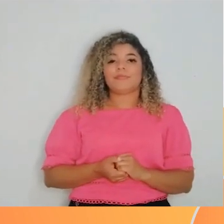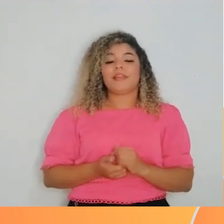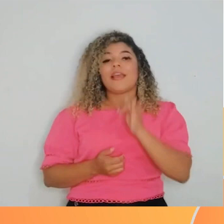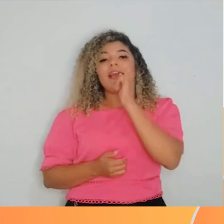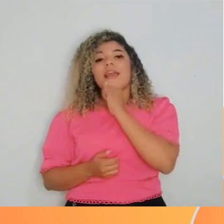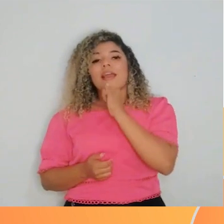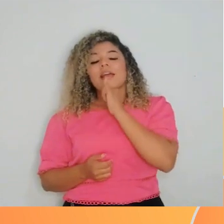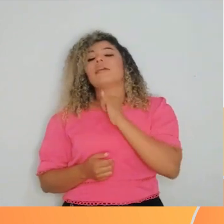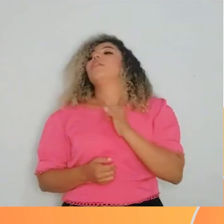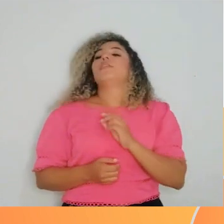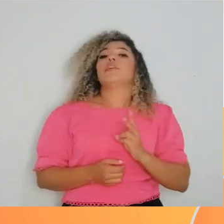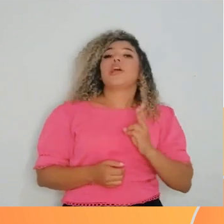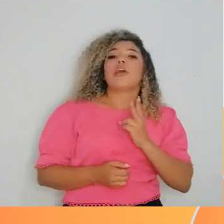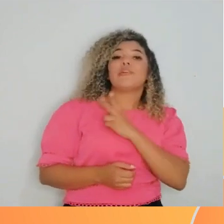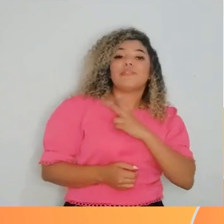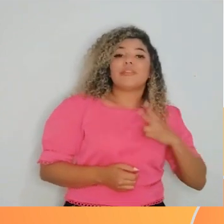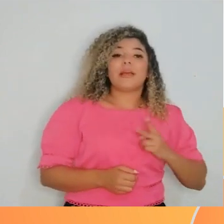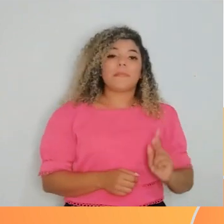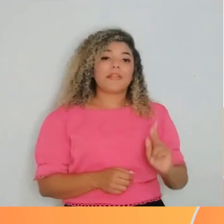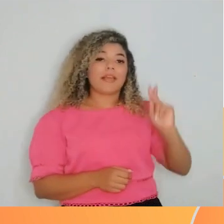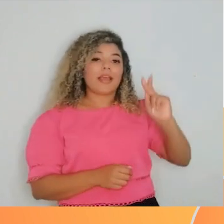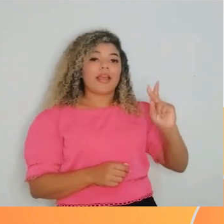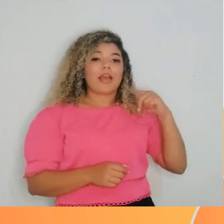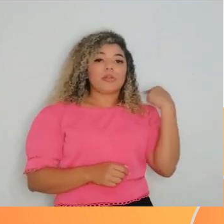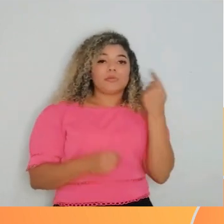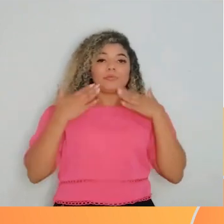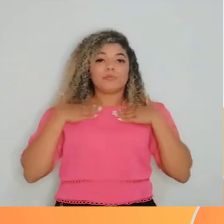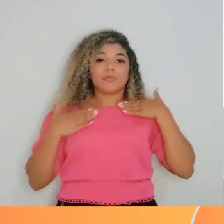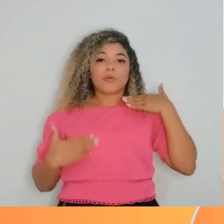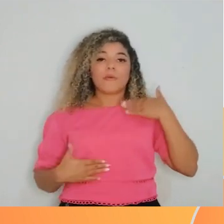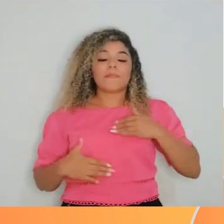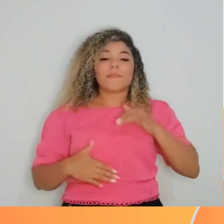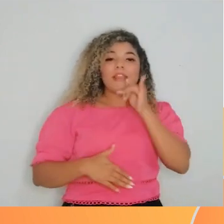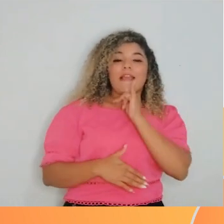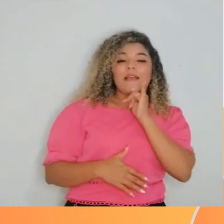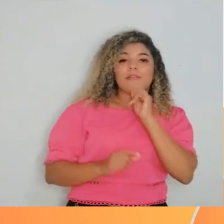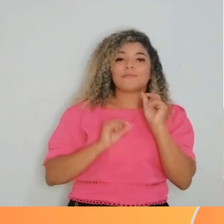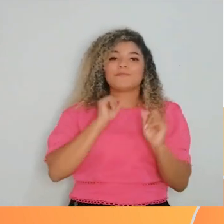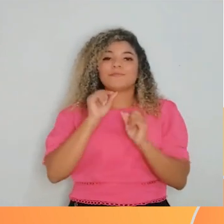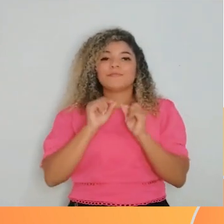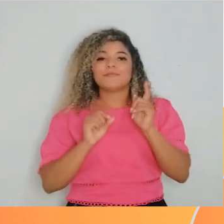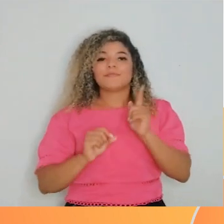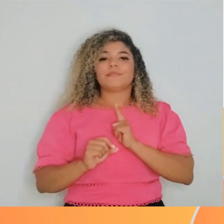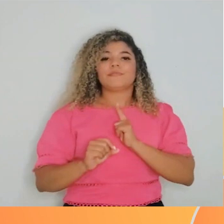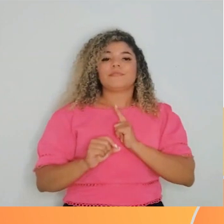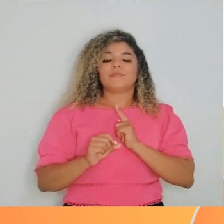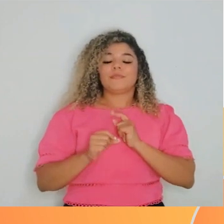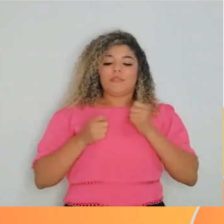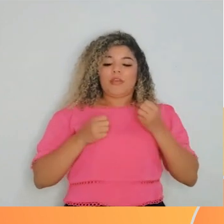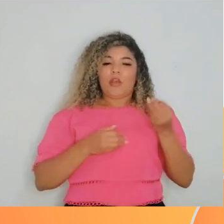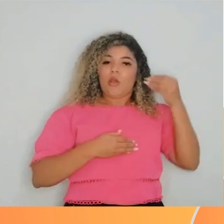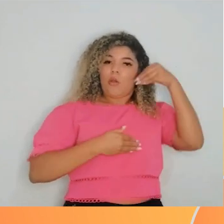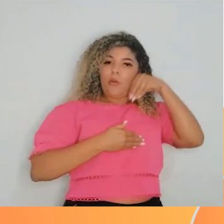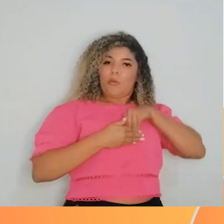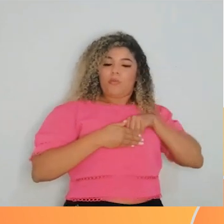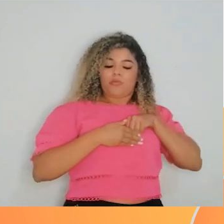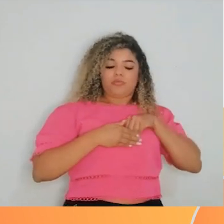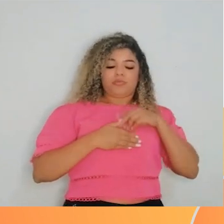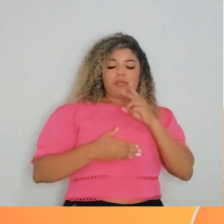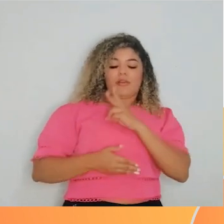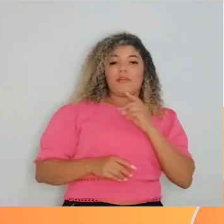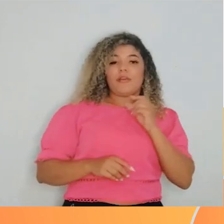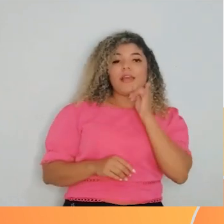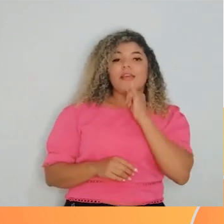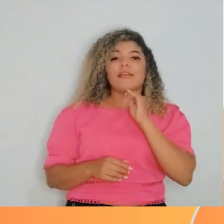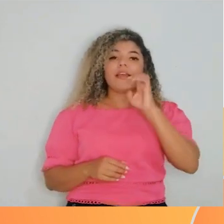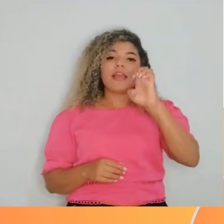Alguns exemplos de vitamina K no nosso organismo. Aqui nós temos como fontes para a ingestão dessa vitamina no nosso